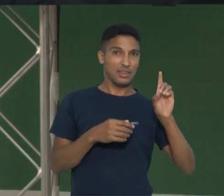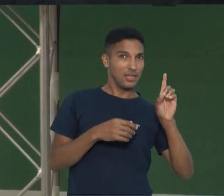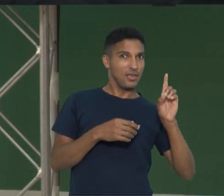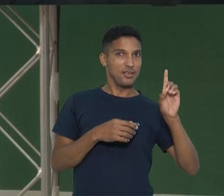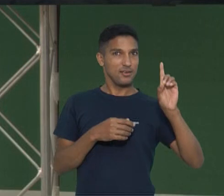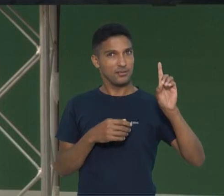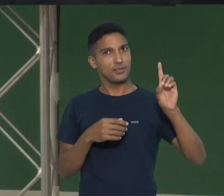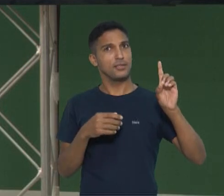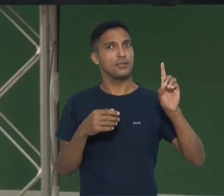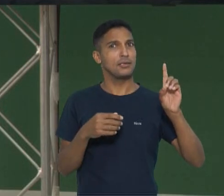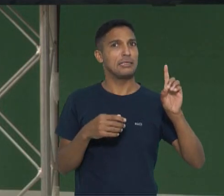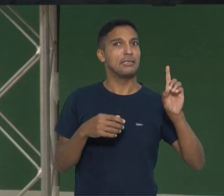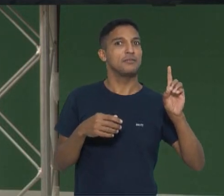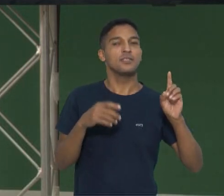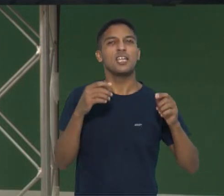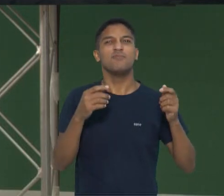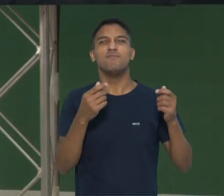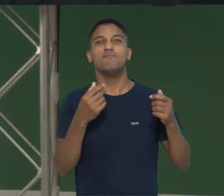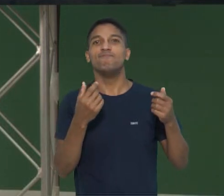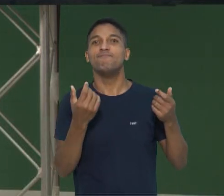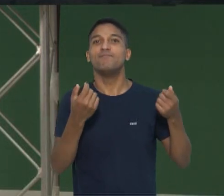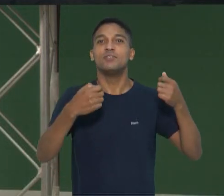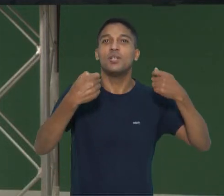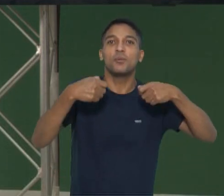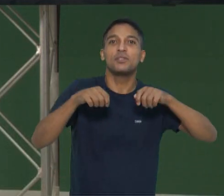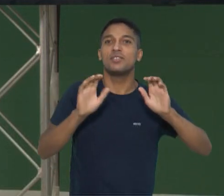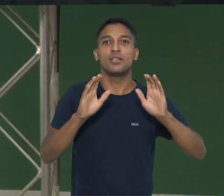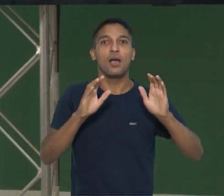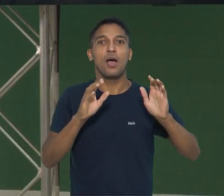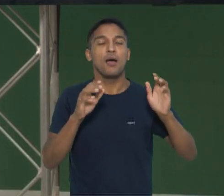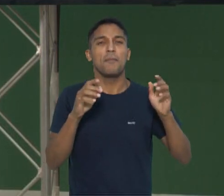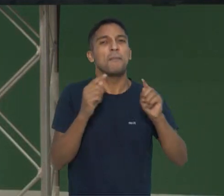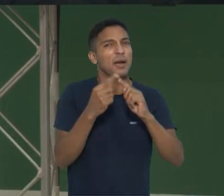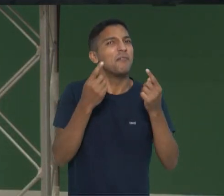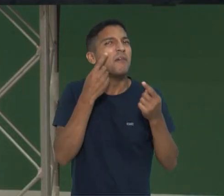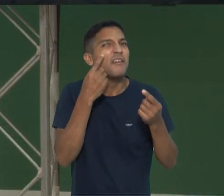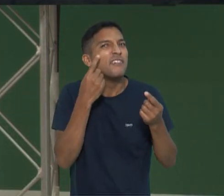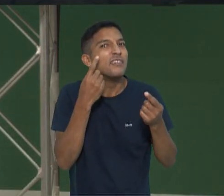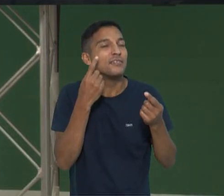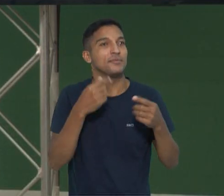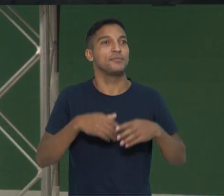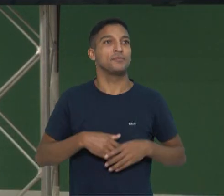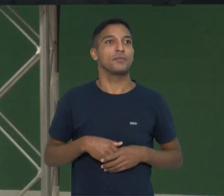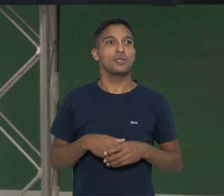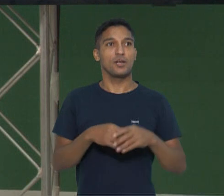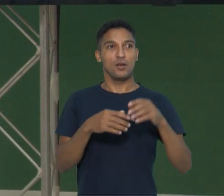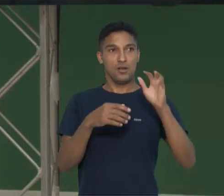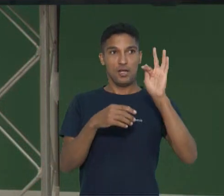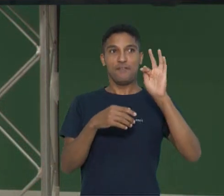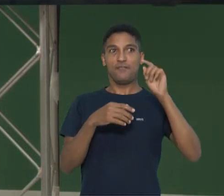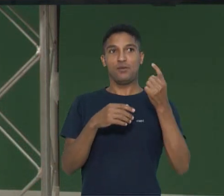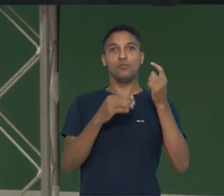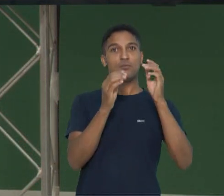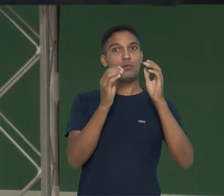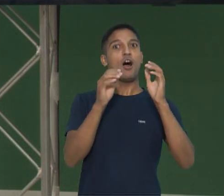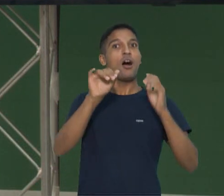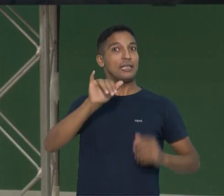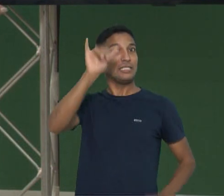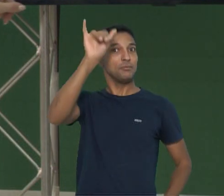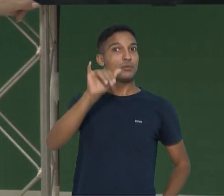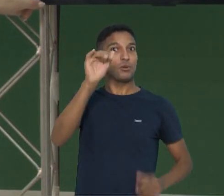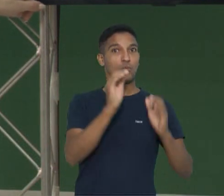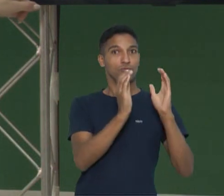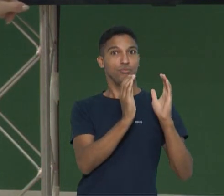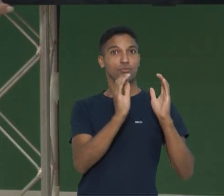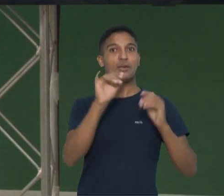algum erro de digitação, alguma coisa, né? Então, aqui na letra D nós temos a primeira hipérbole sobre o eixo y e a